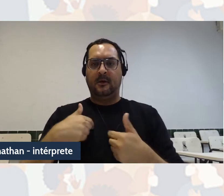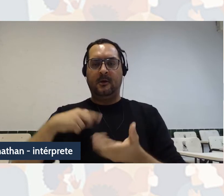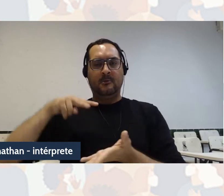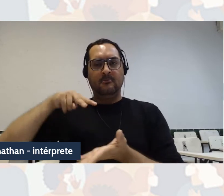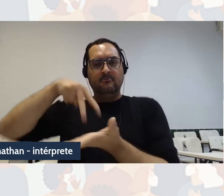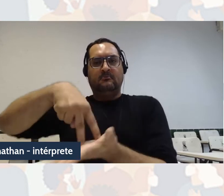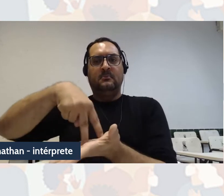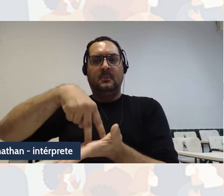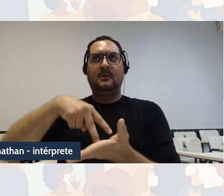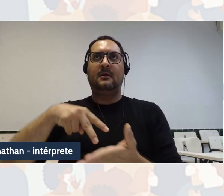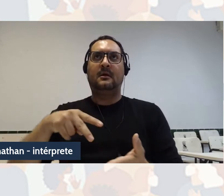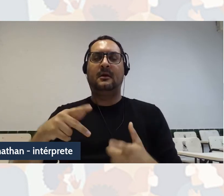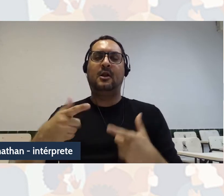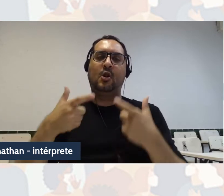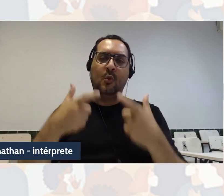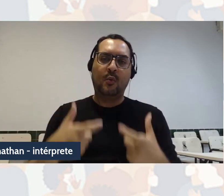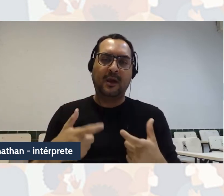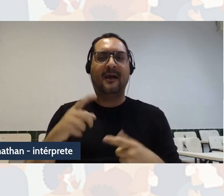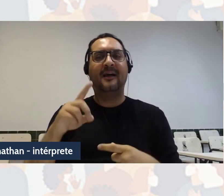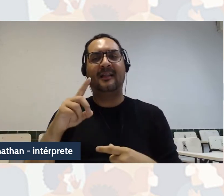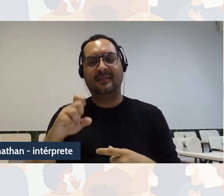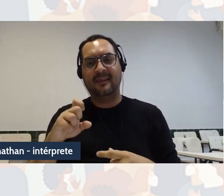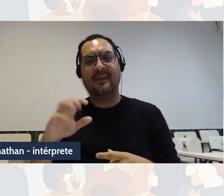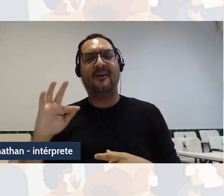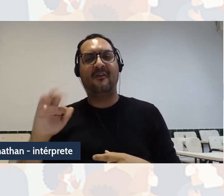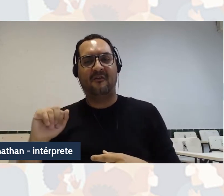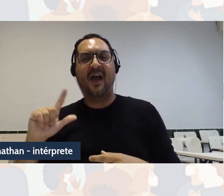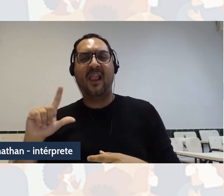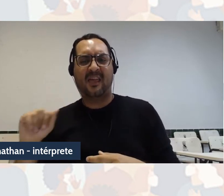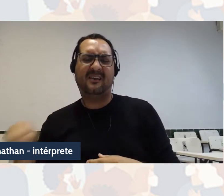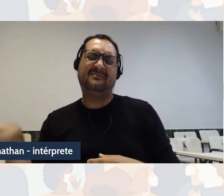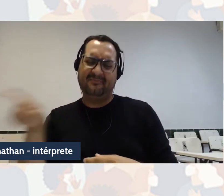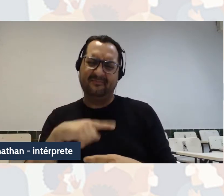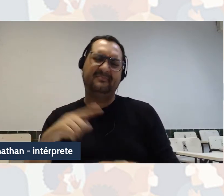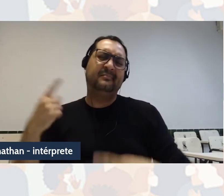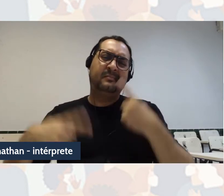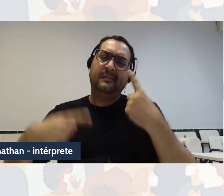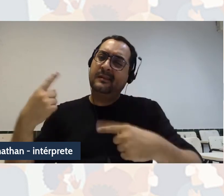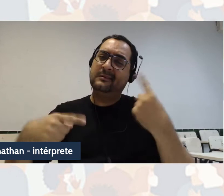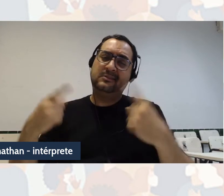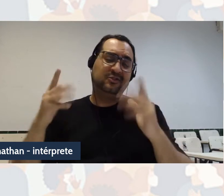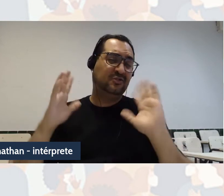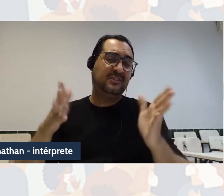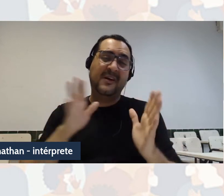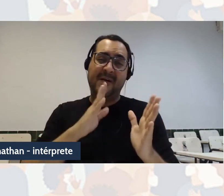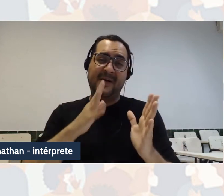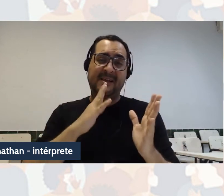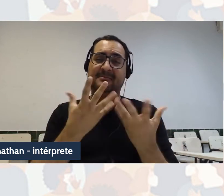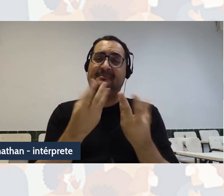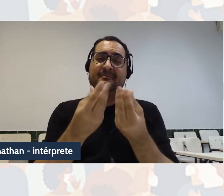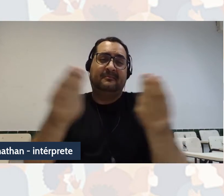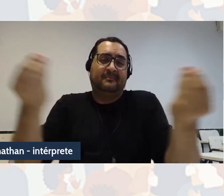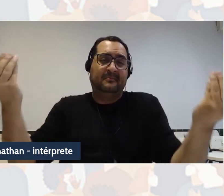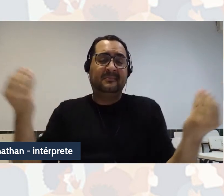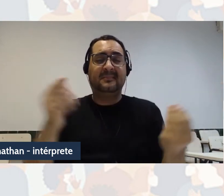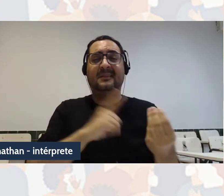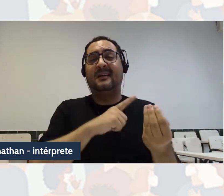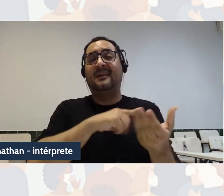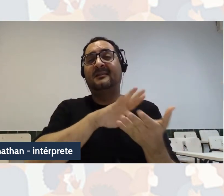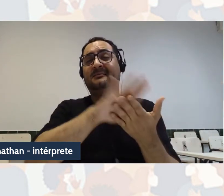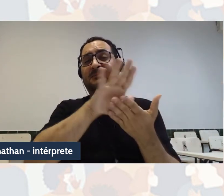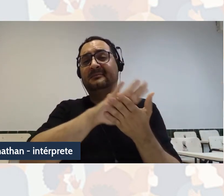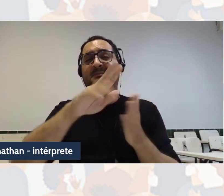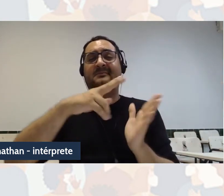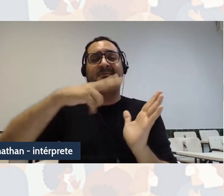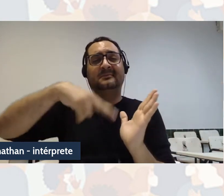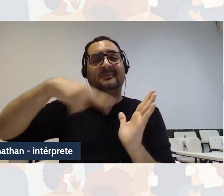fala, que é um ponto que já vem sendo bastante discutido aqui, nós temos aí toda uma discussão bastante